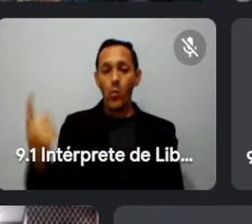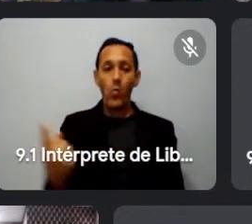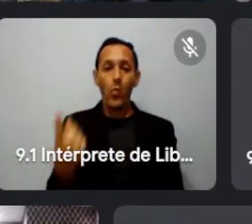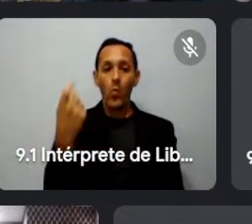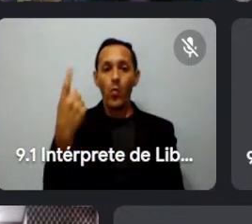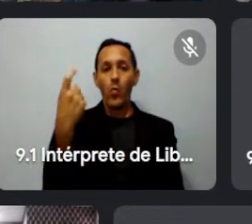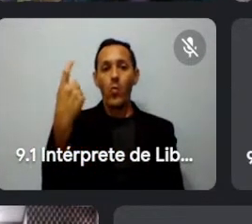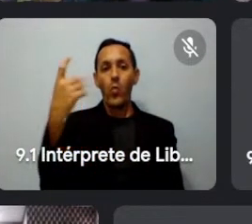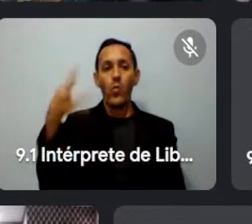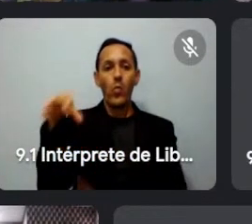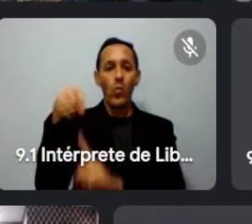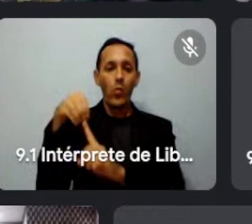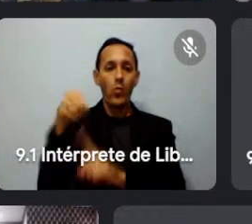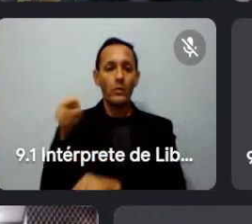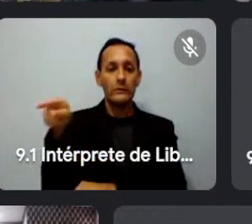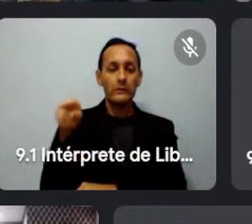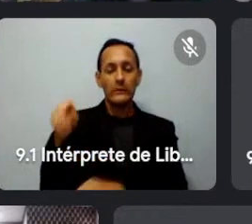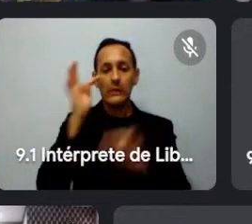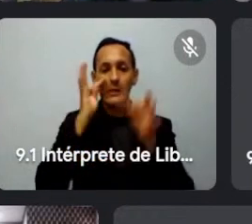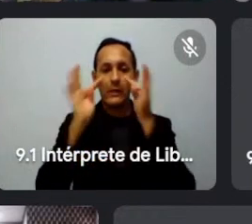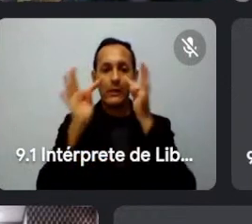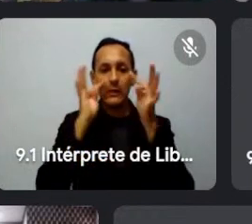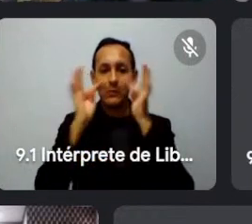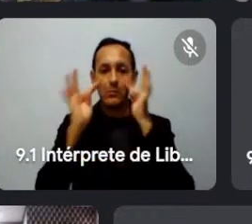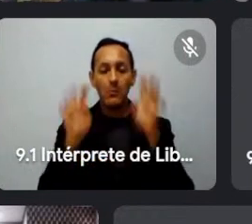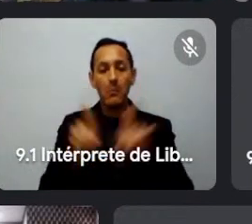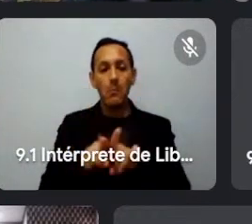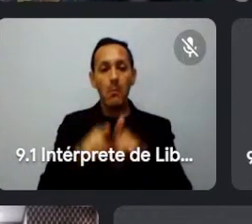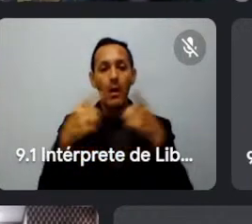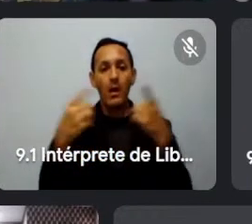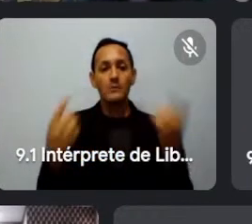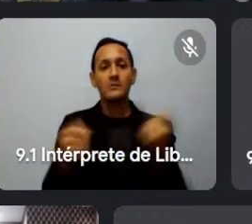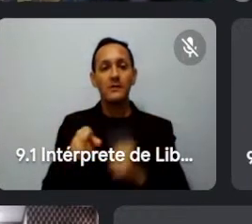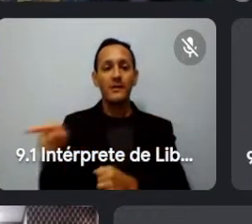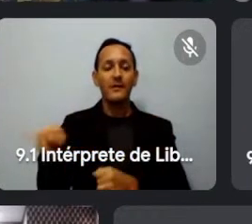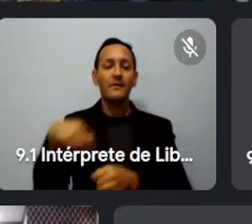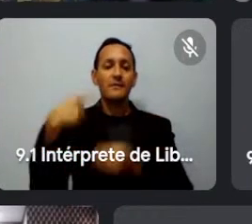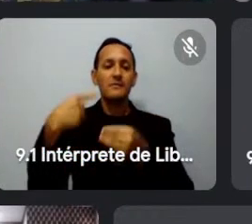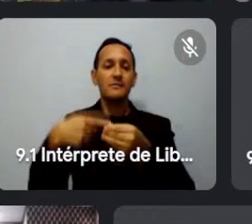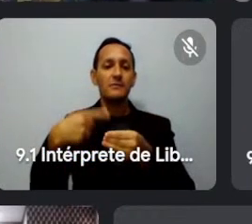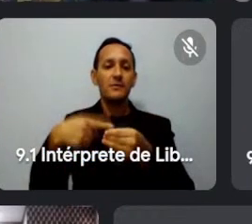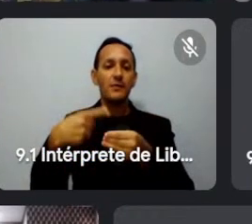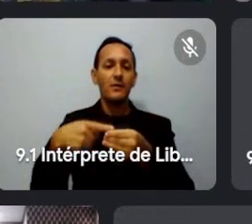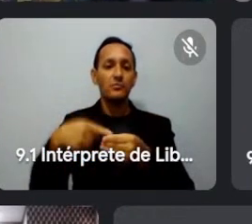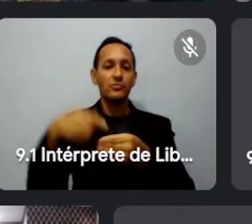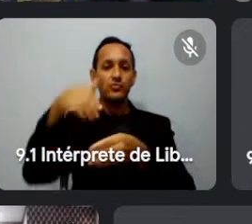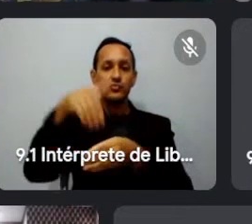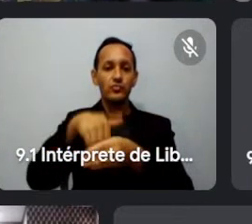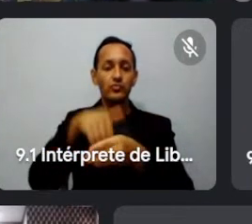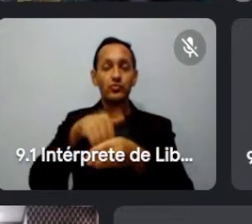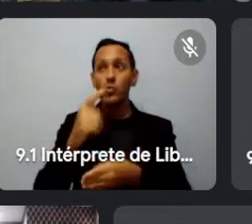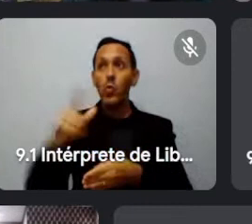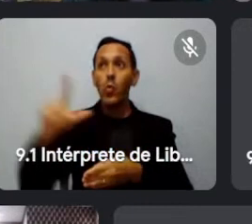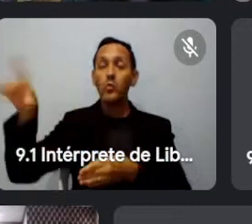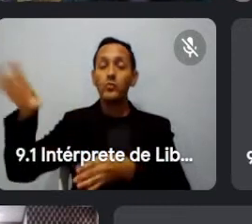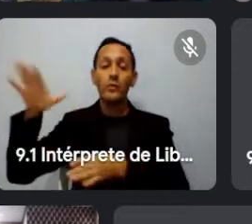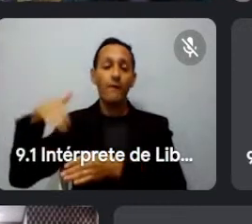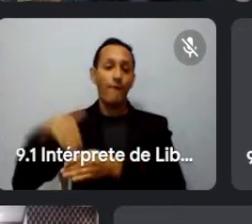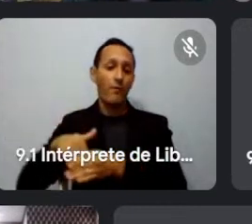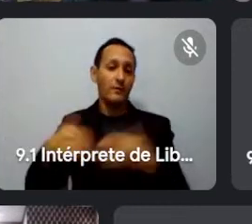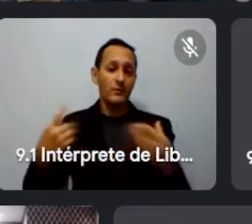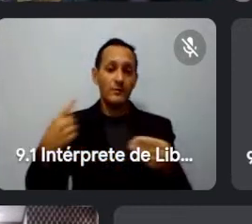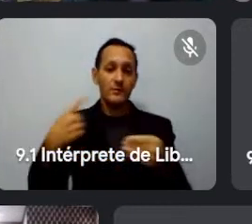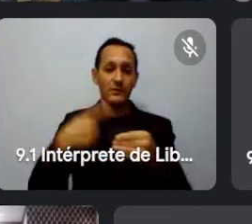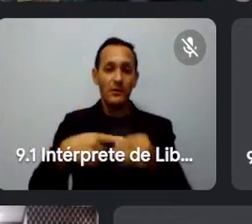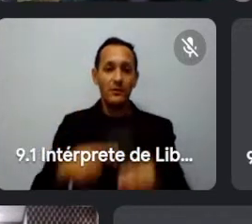fato dele não ser leitor da e na cidade de Arapoema eleitor no município eu acho que